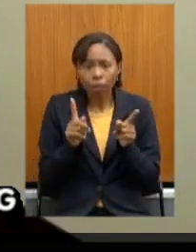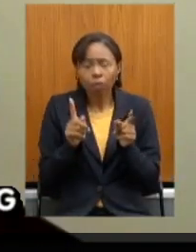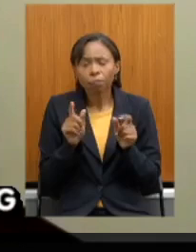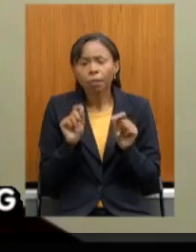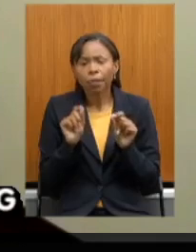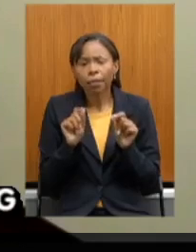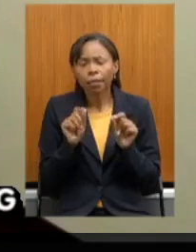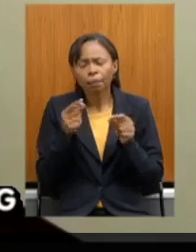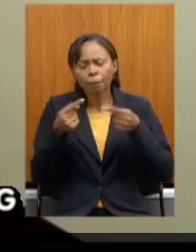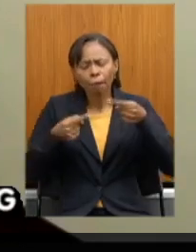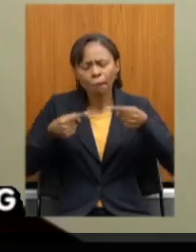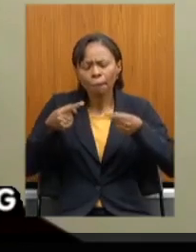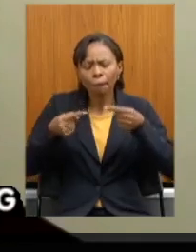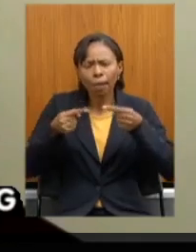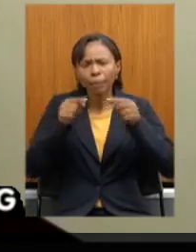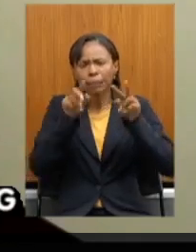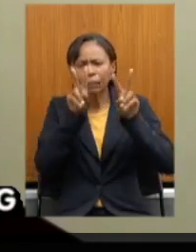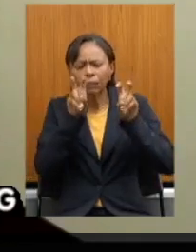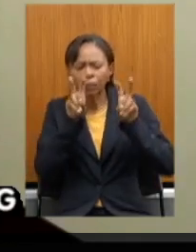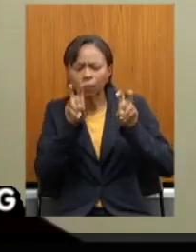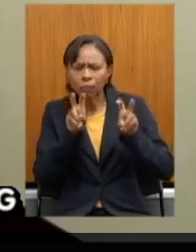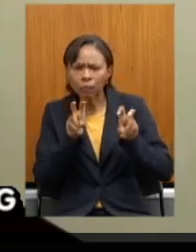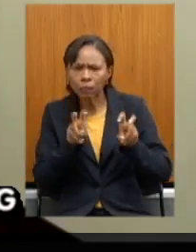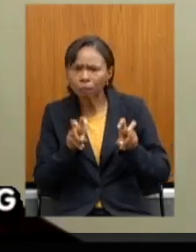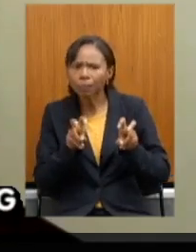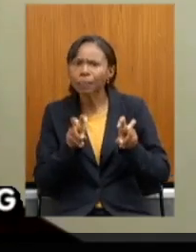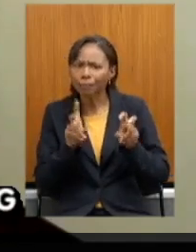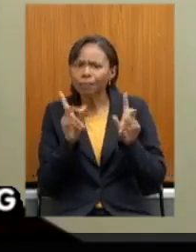tão complexos e importantes.